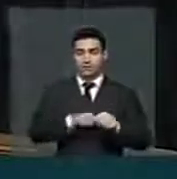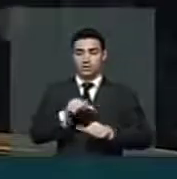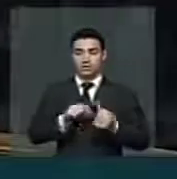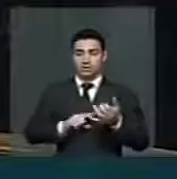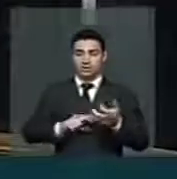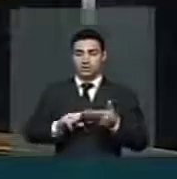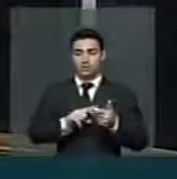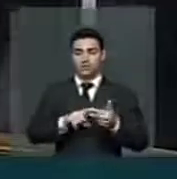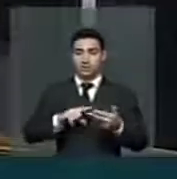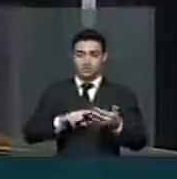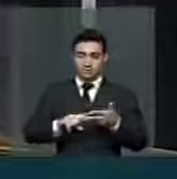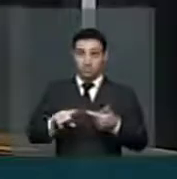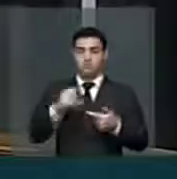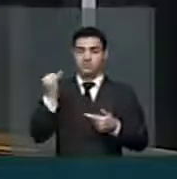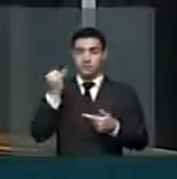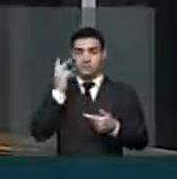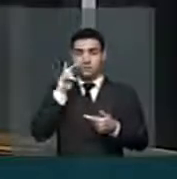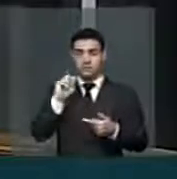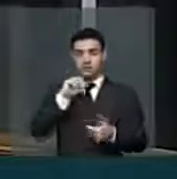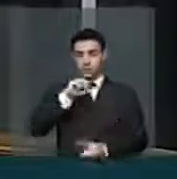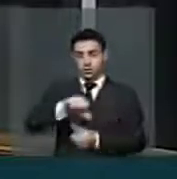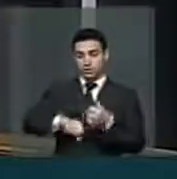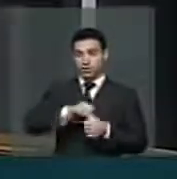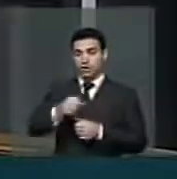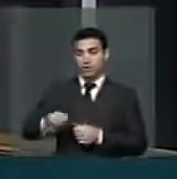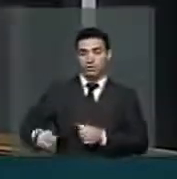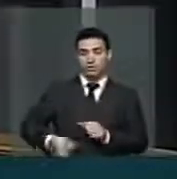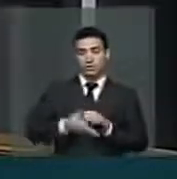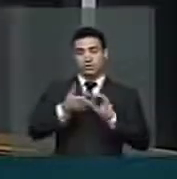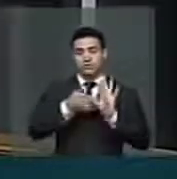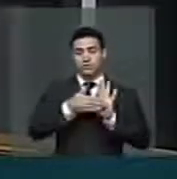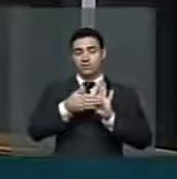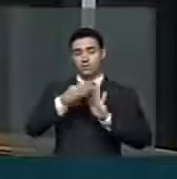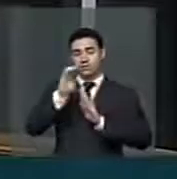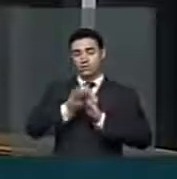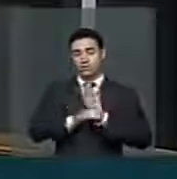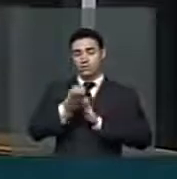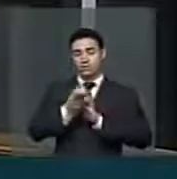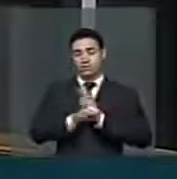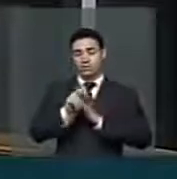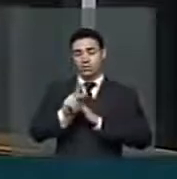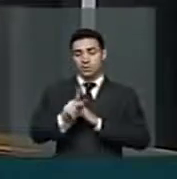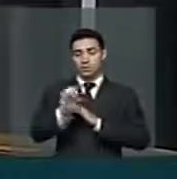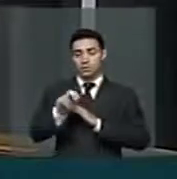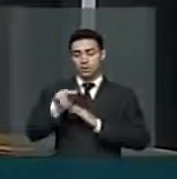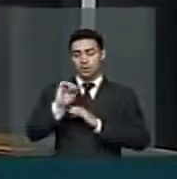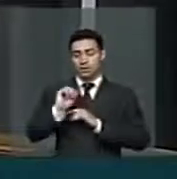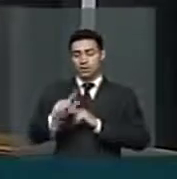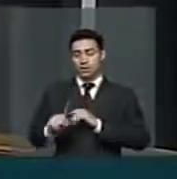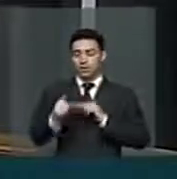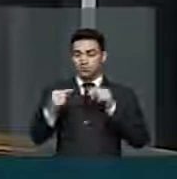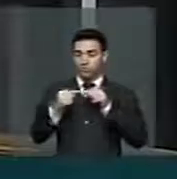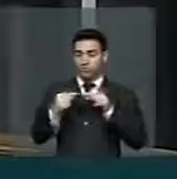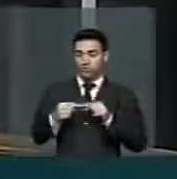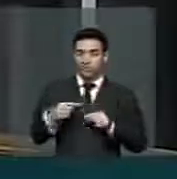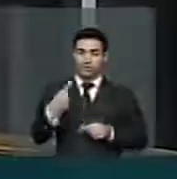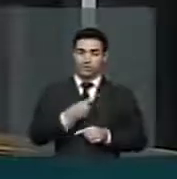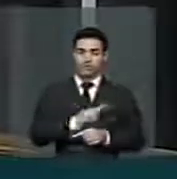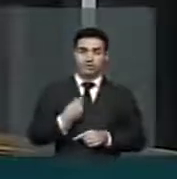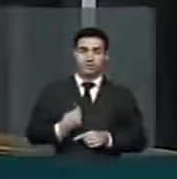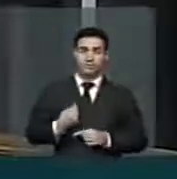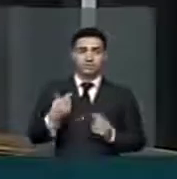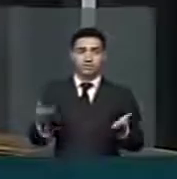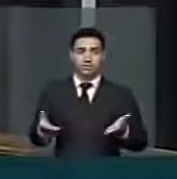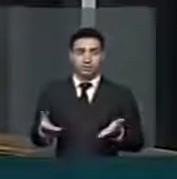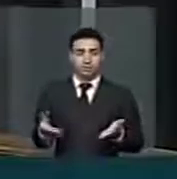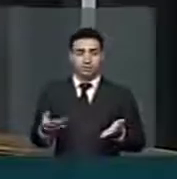necessárias para tornar uma nova proposta de Código Penal mais conduzente aos nossos tempos. Tenho